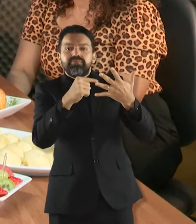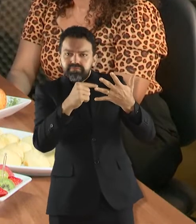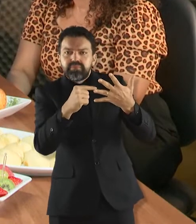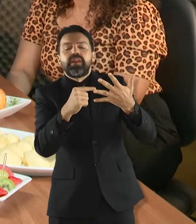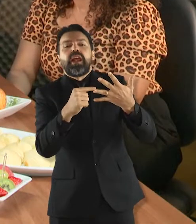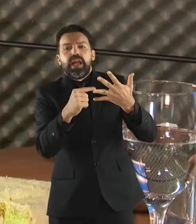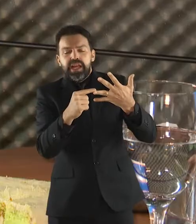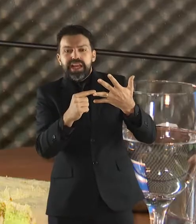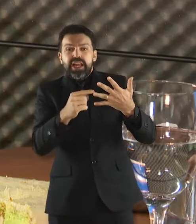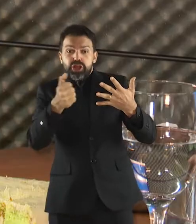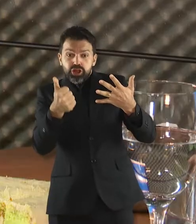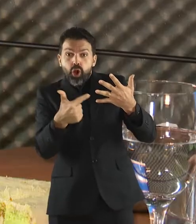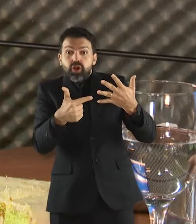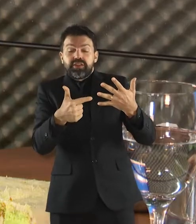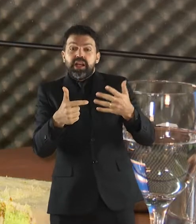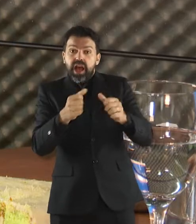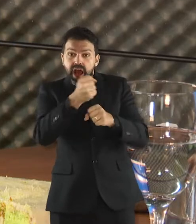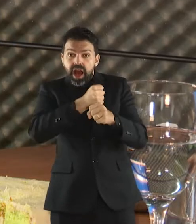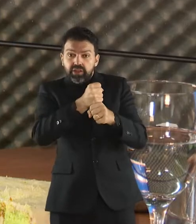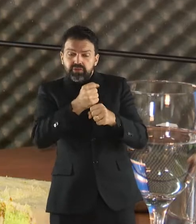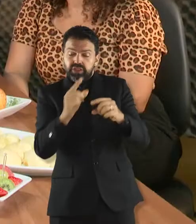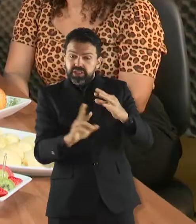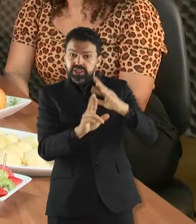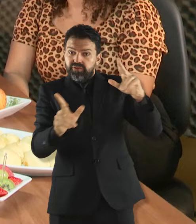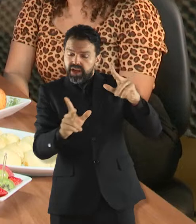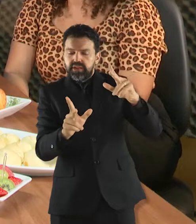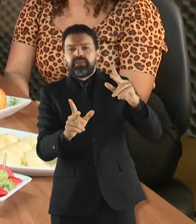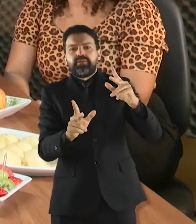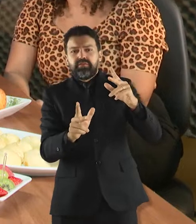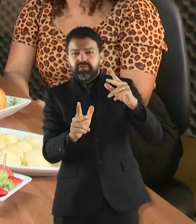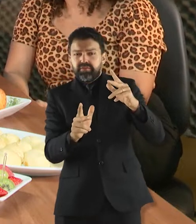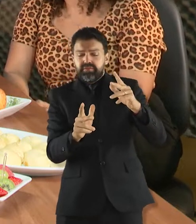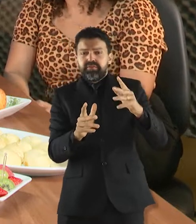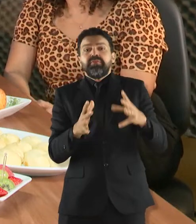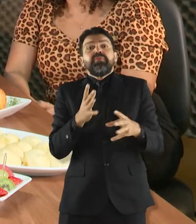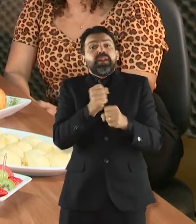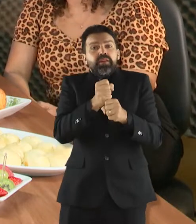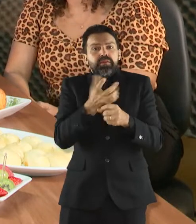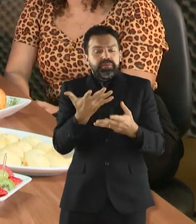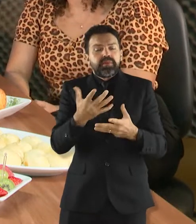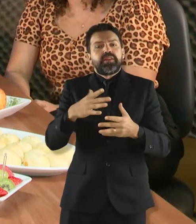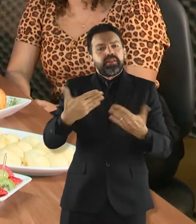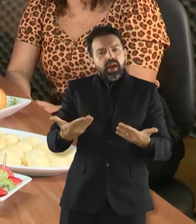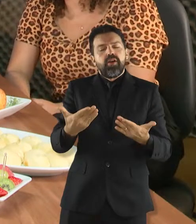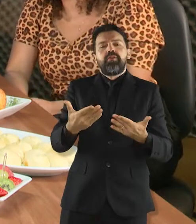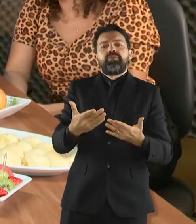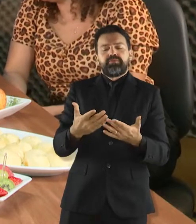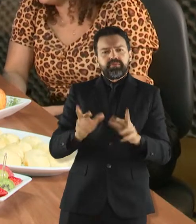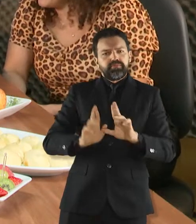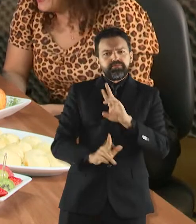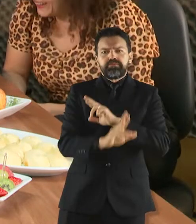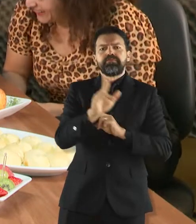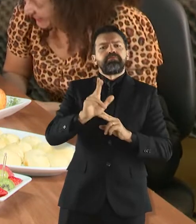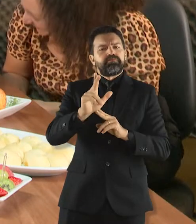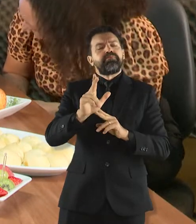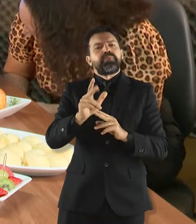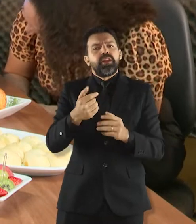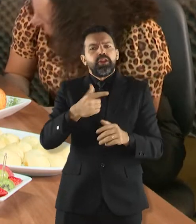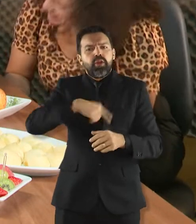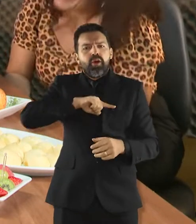depois de eles todos já criados, adultos aí e tal. Aí aconteceu de tua mãe te fazer. Aí eu nasço.